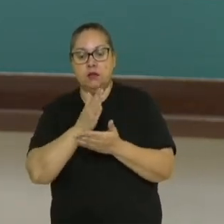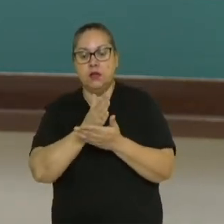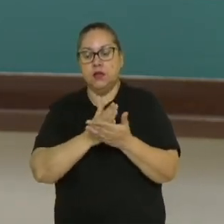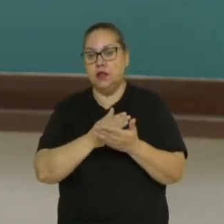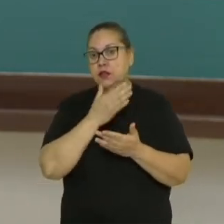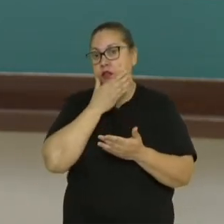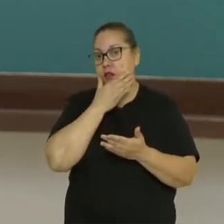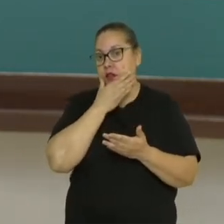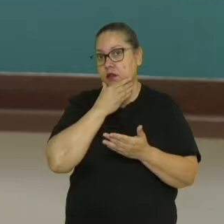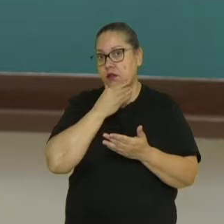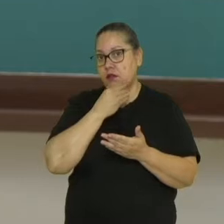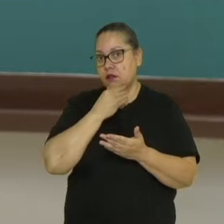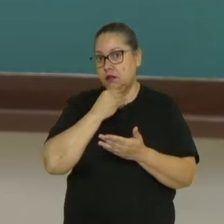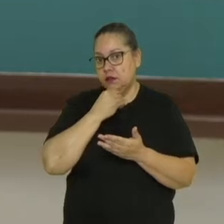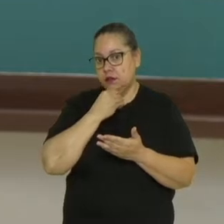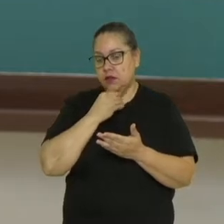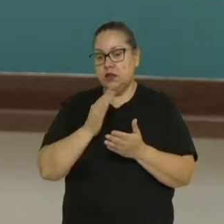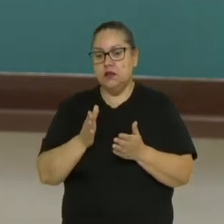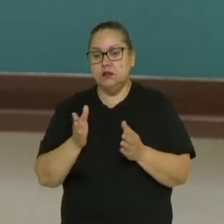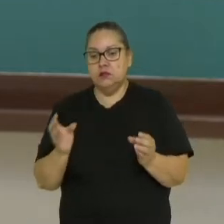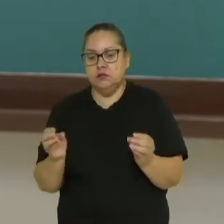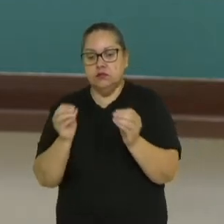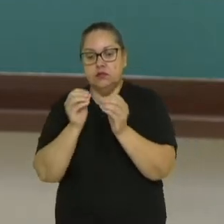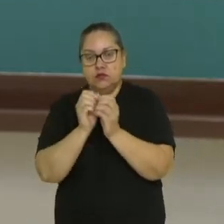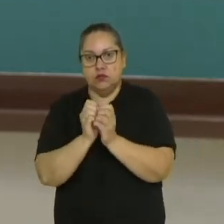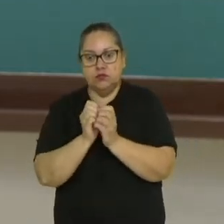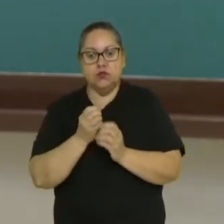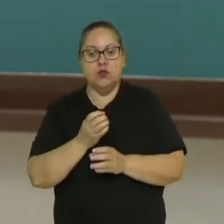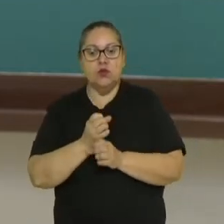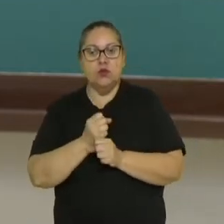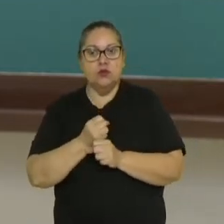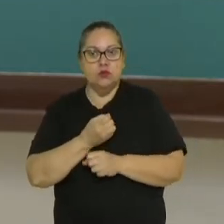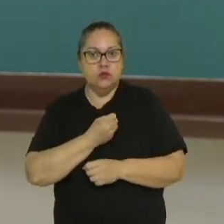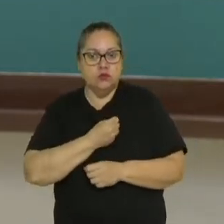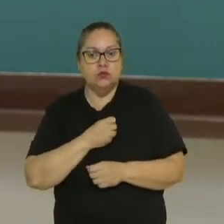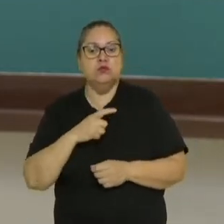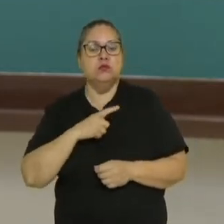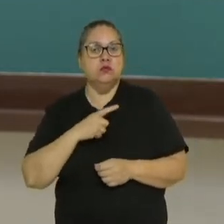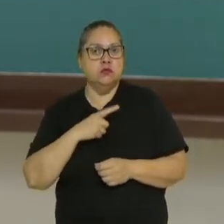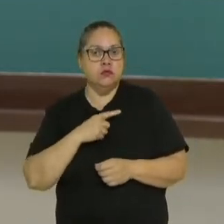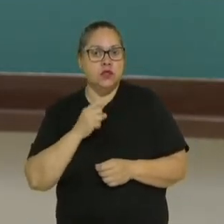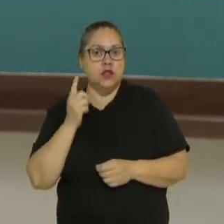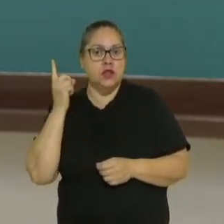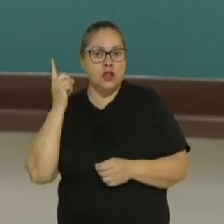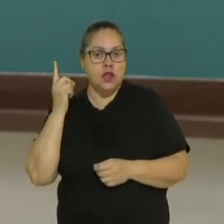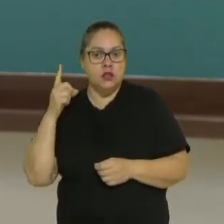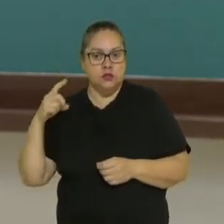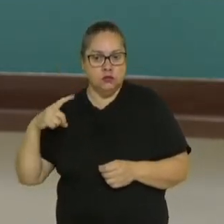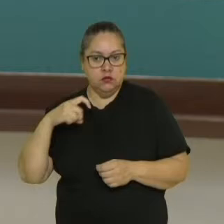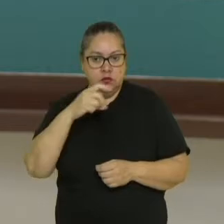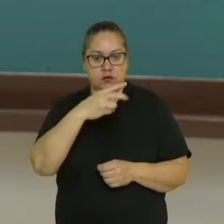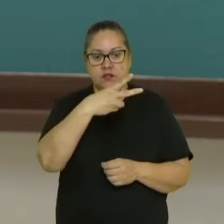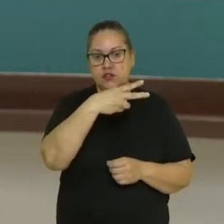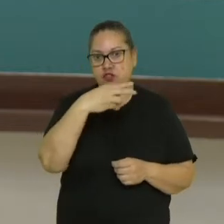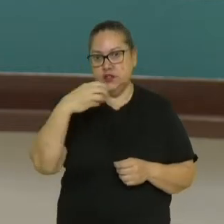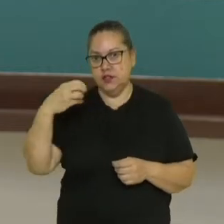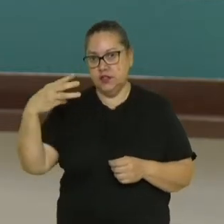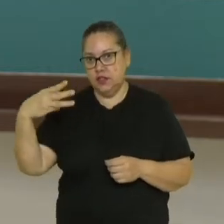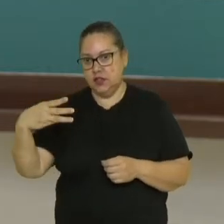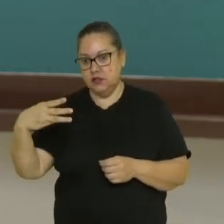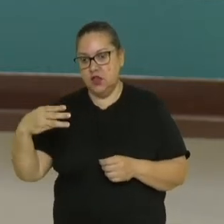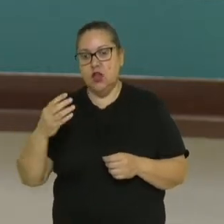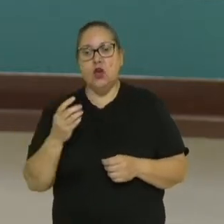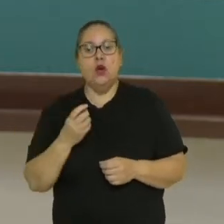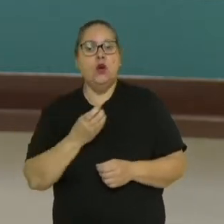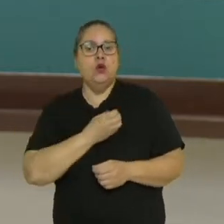Então, o número de gametas, né, o número de cromossomos que tem lá no espermatozoide é 23. O